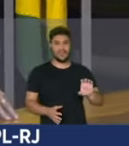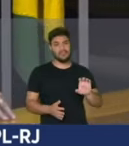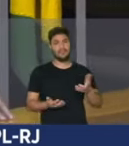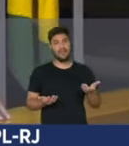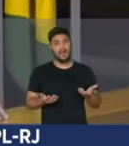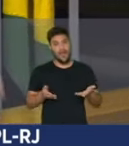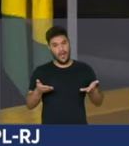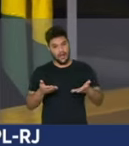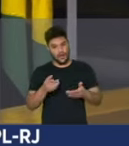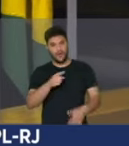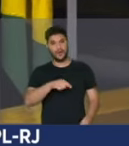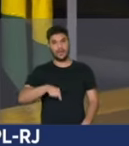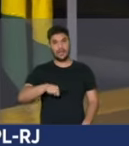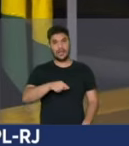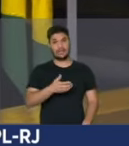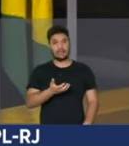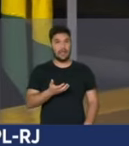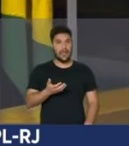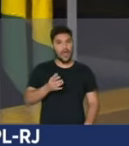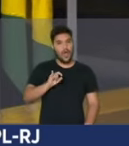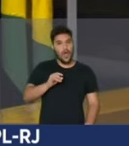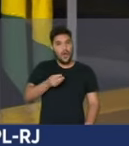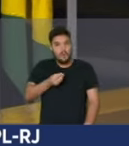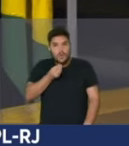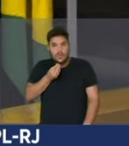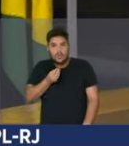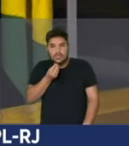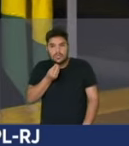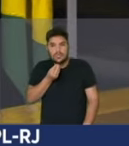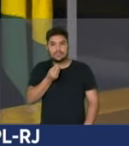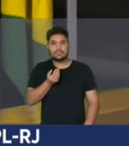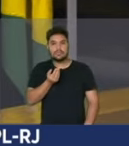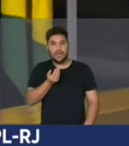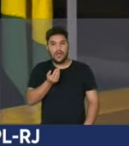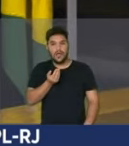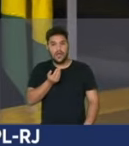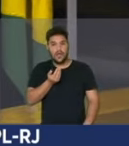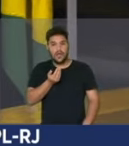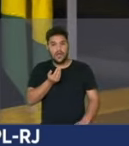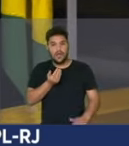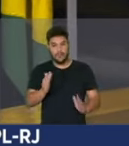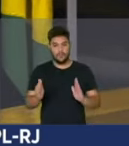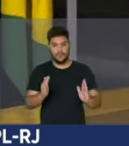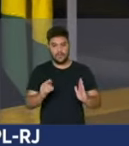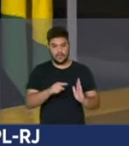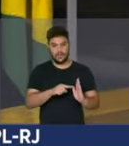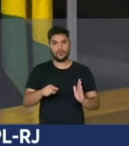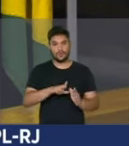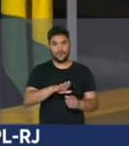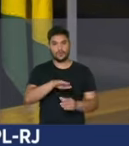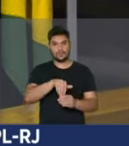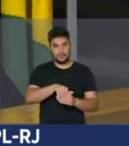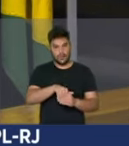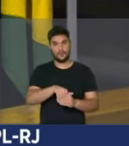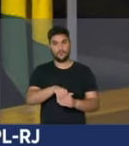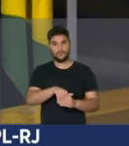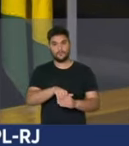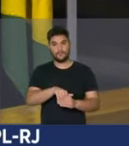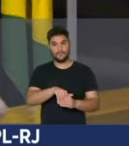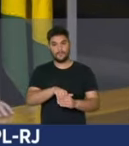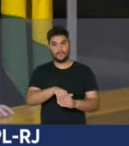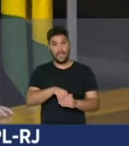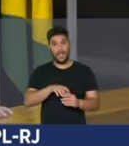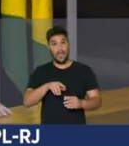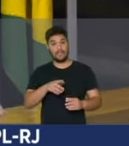oportunista tentaram colocar para inverter a pauta durante a eleição tínhamos já uma pauta montada e nós